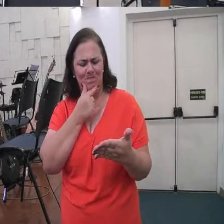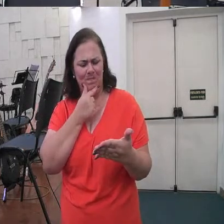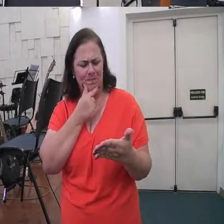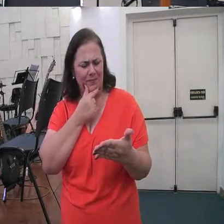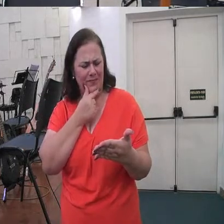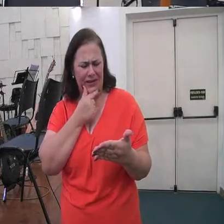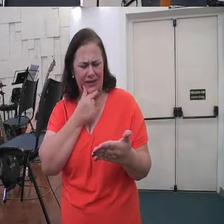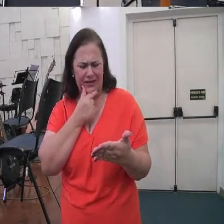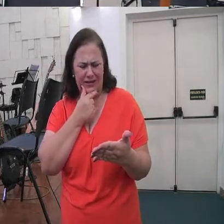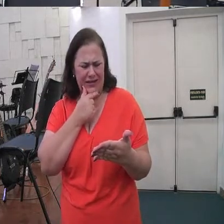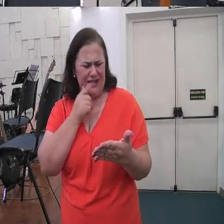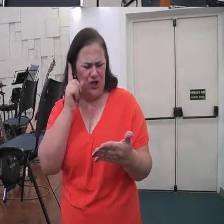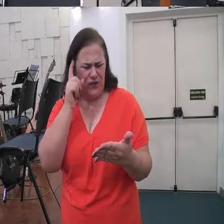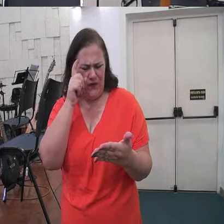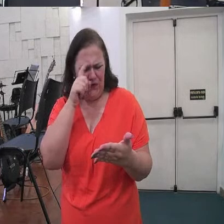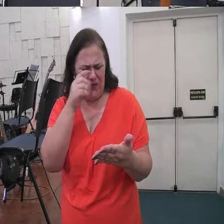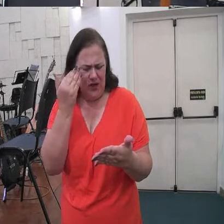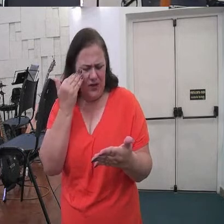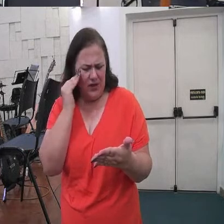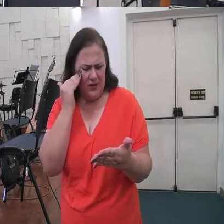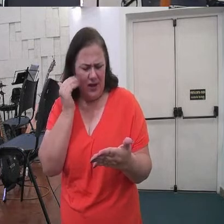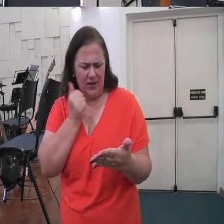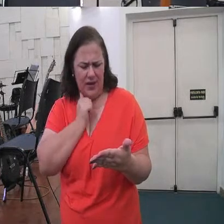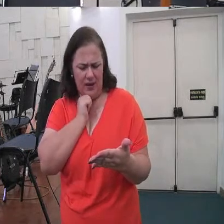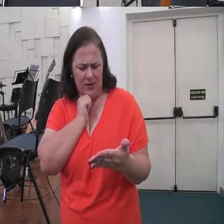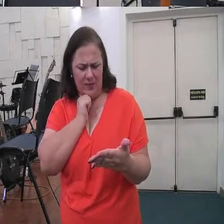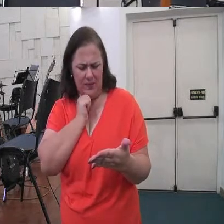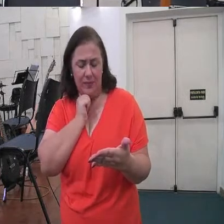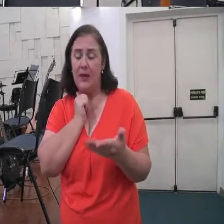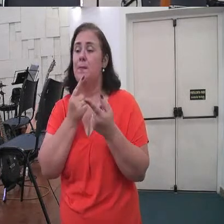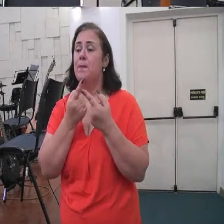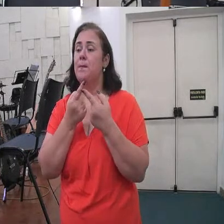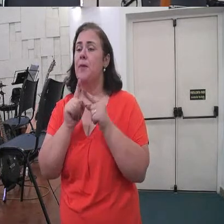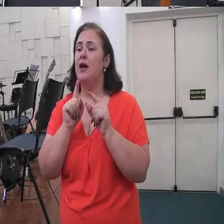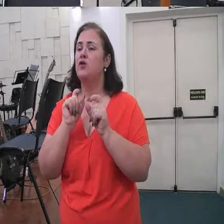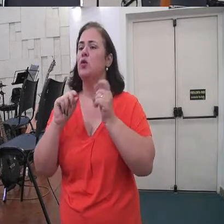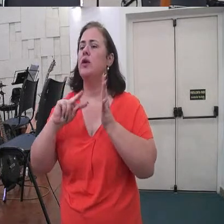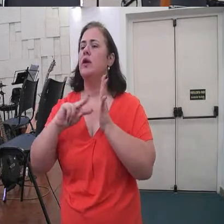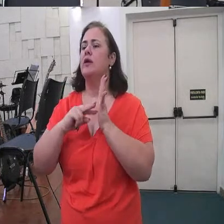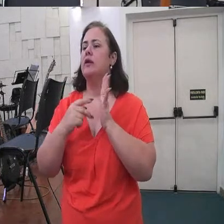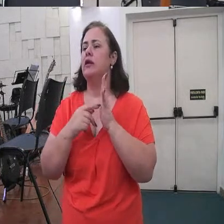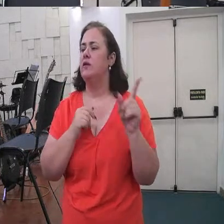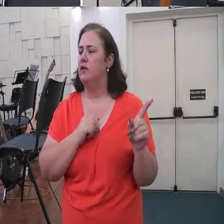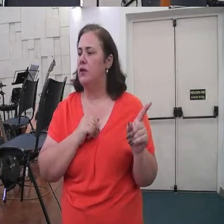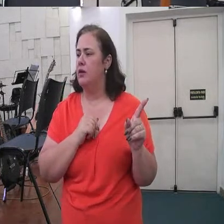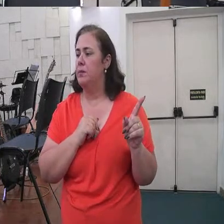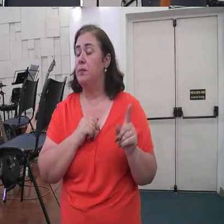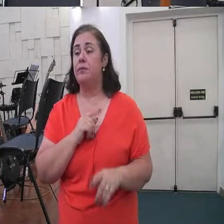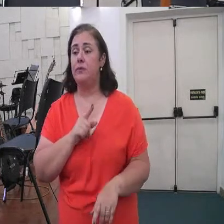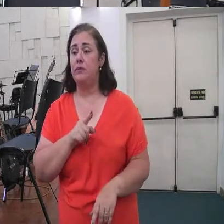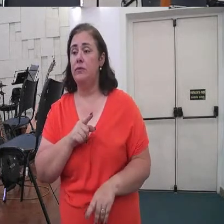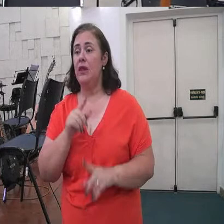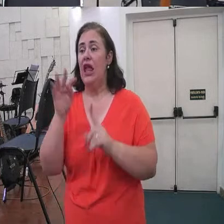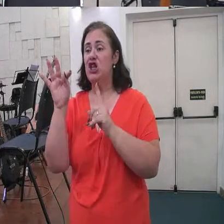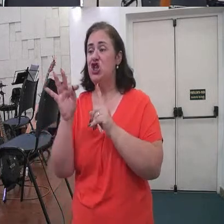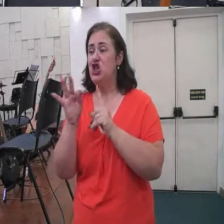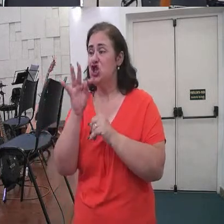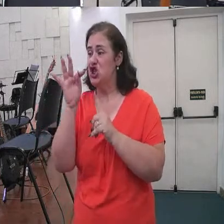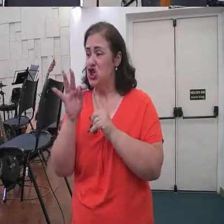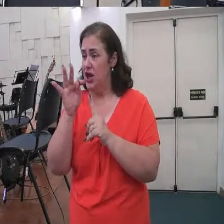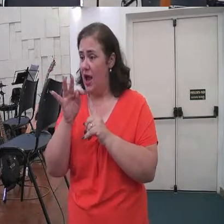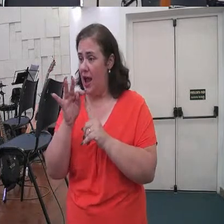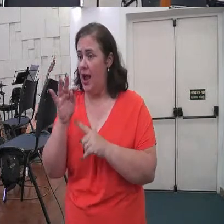ser mostrada com elementos práticos. Você pode dizer: pastor, eu